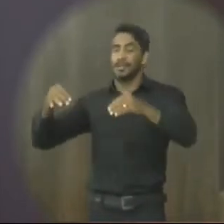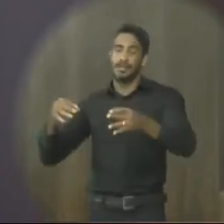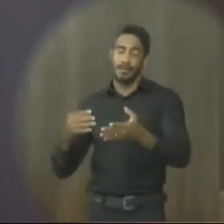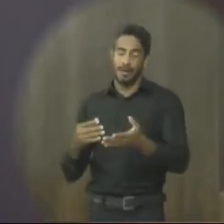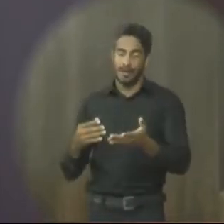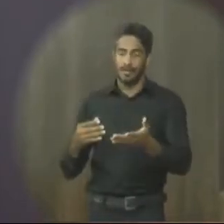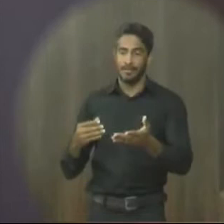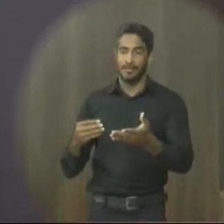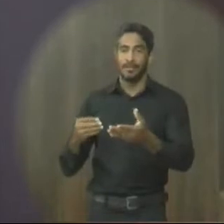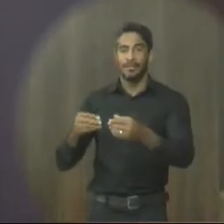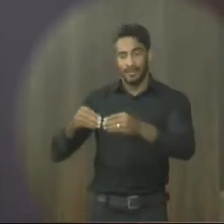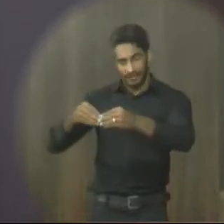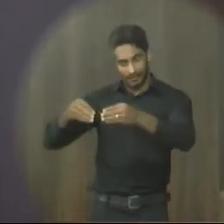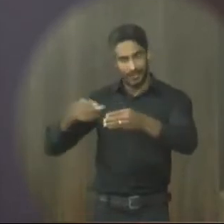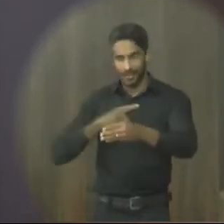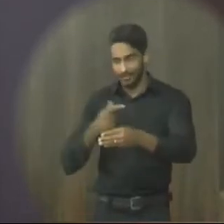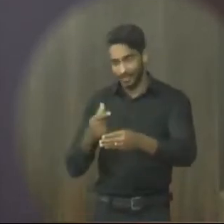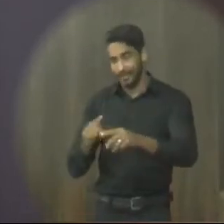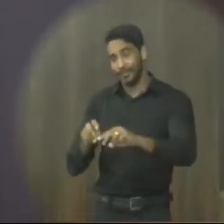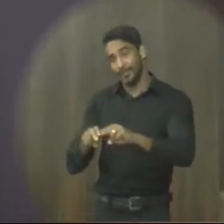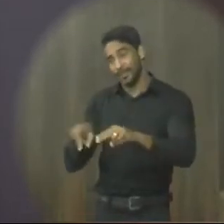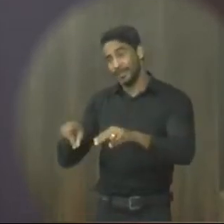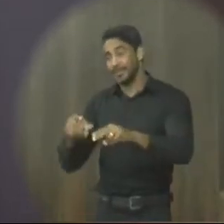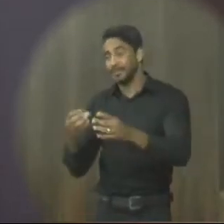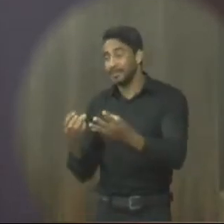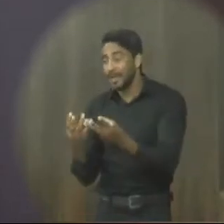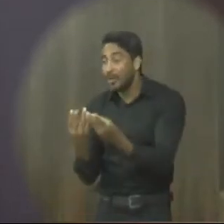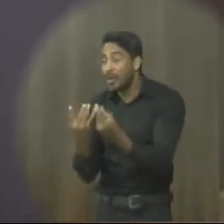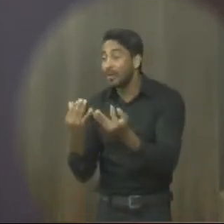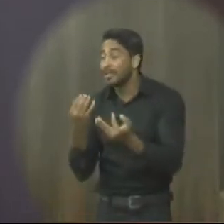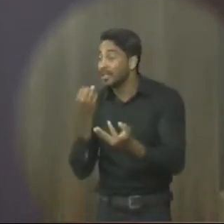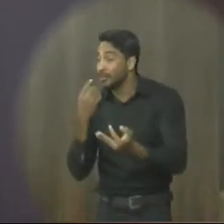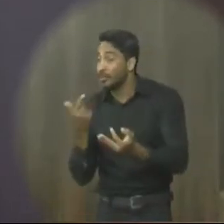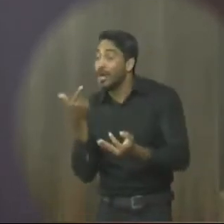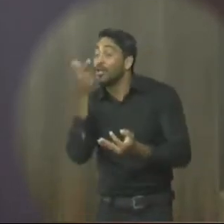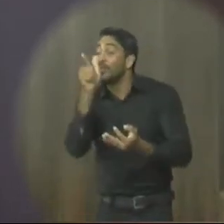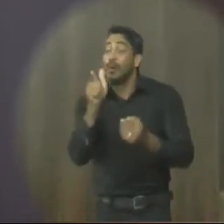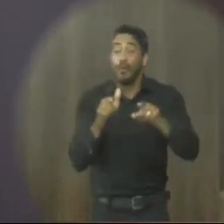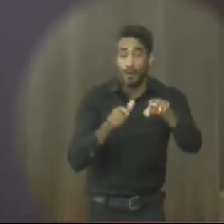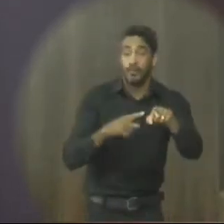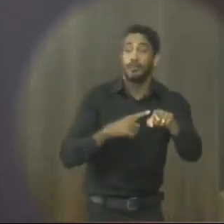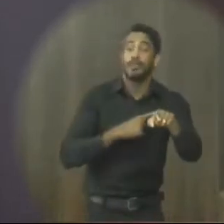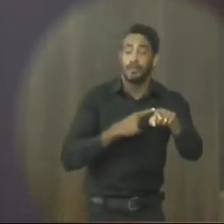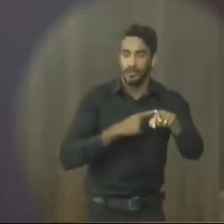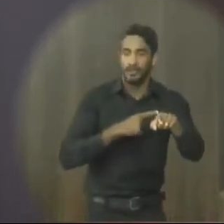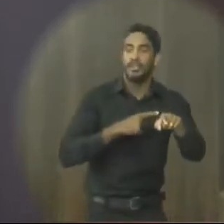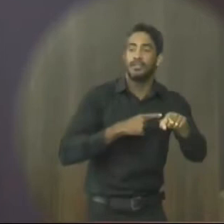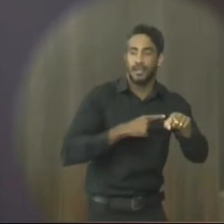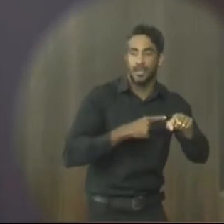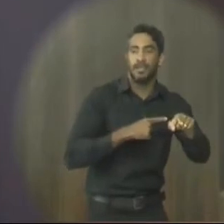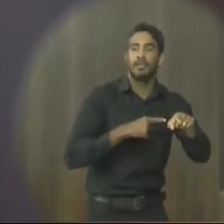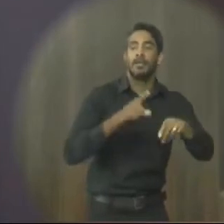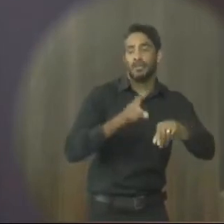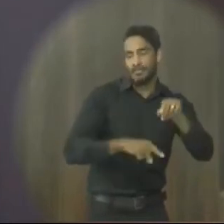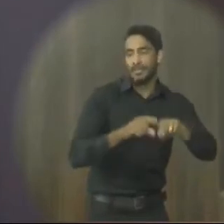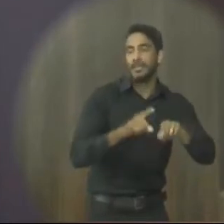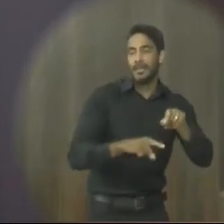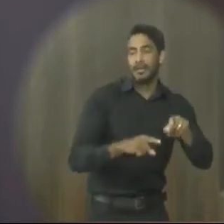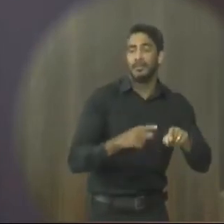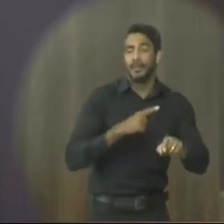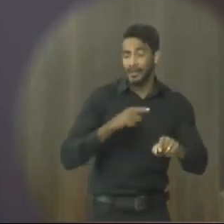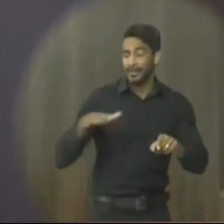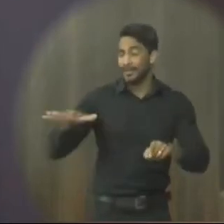aquela região, infelizmente, não fica de uma qualidade tão boa igual a outra região que possui, né, as condições. Tem região que não tem nem